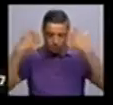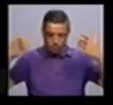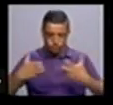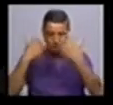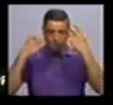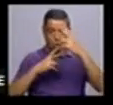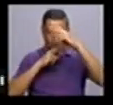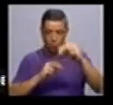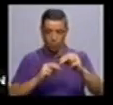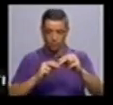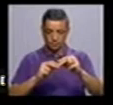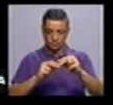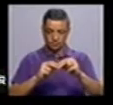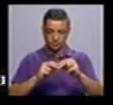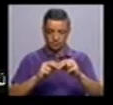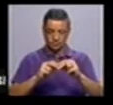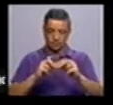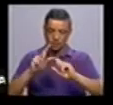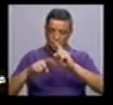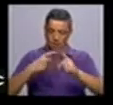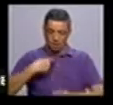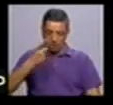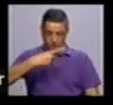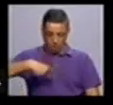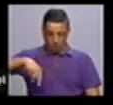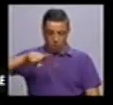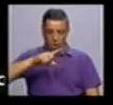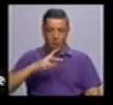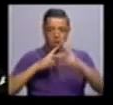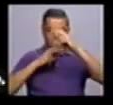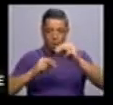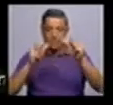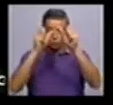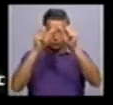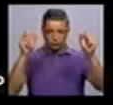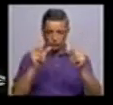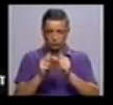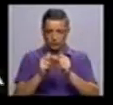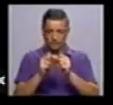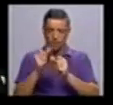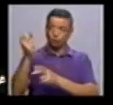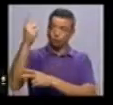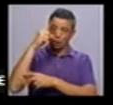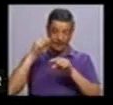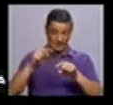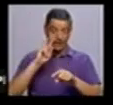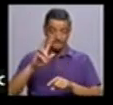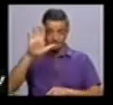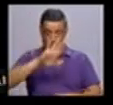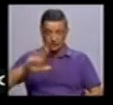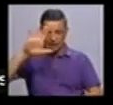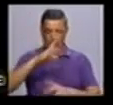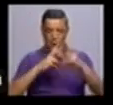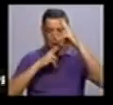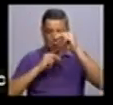outras luas. Portanto, é uma outra maneira de nós termos também luas no nosso sistema solar. Entretanto, a imagem que já temos no ar é de uma lua